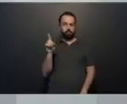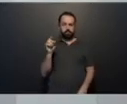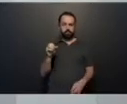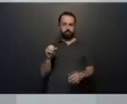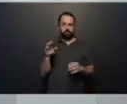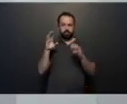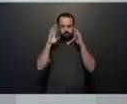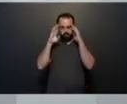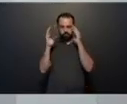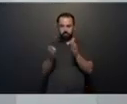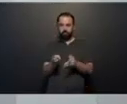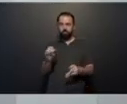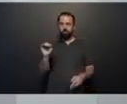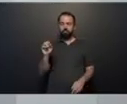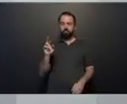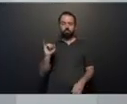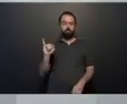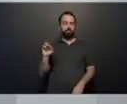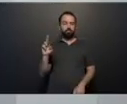irracionais.